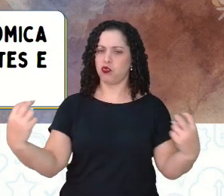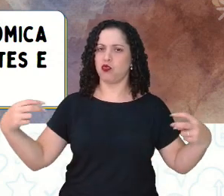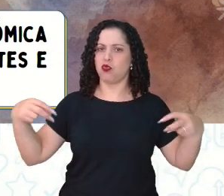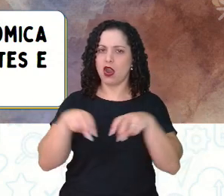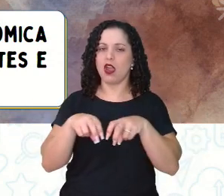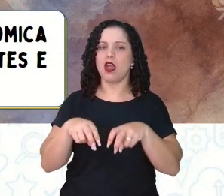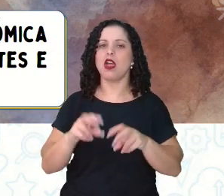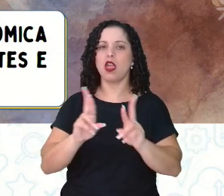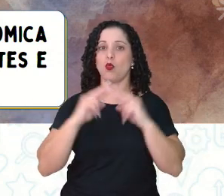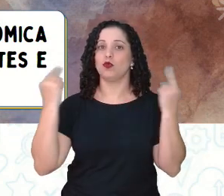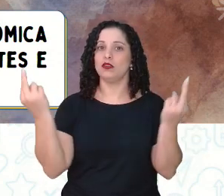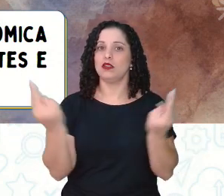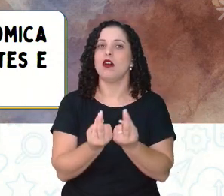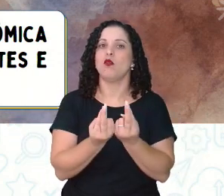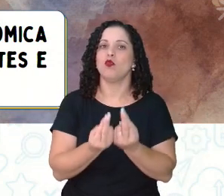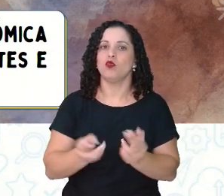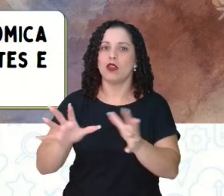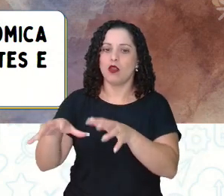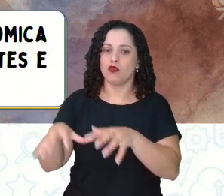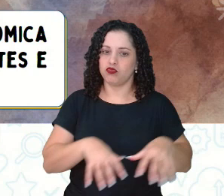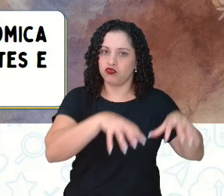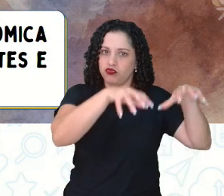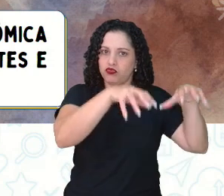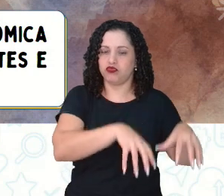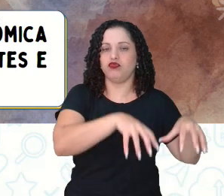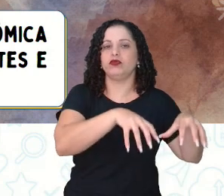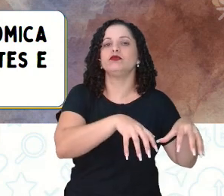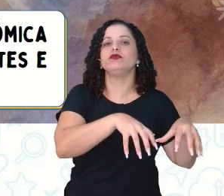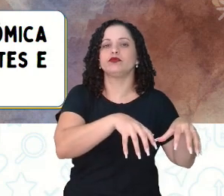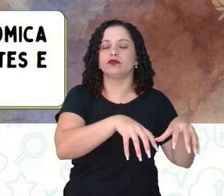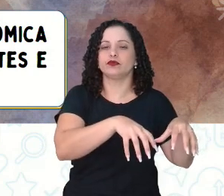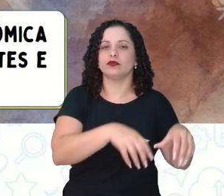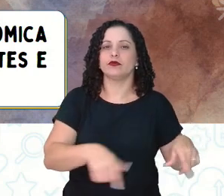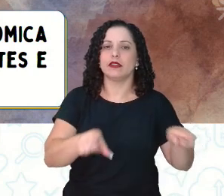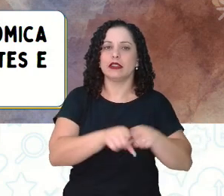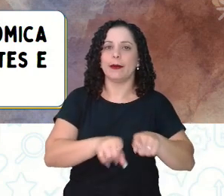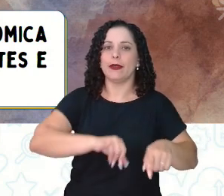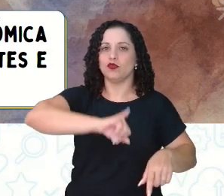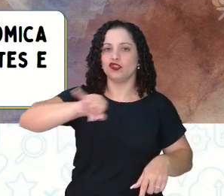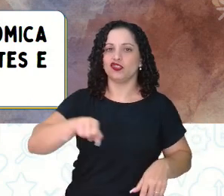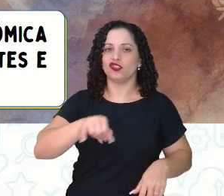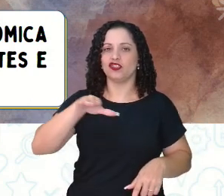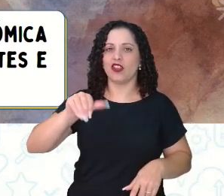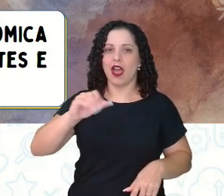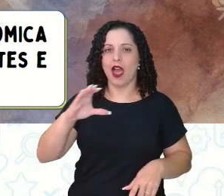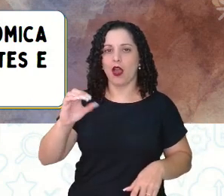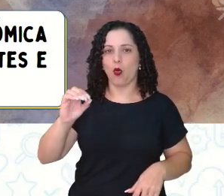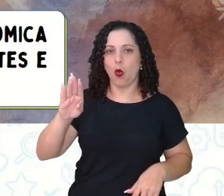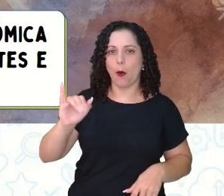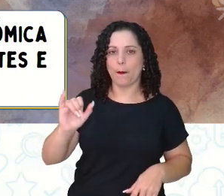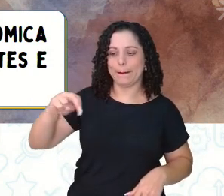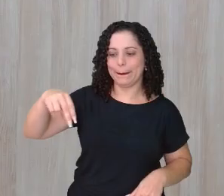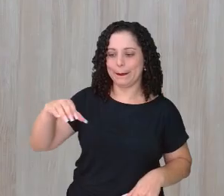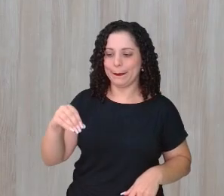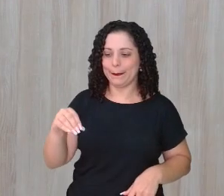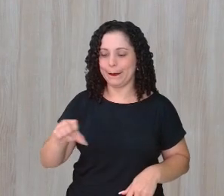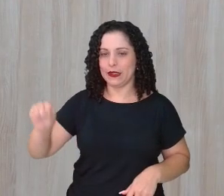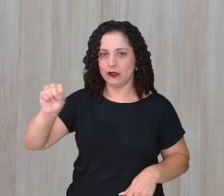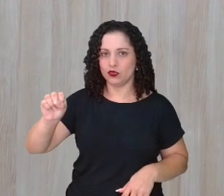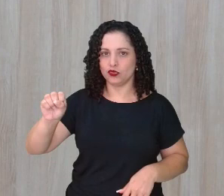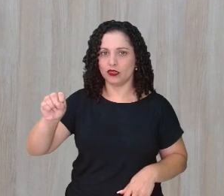ficavam posicionados à direita. E os jacobinos ficavam na parte mais alta